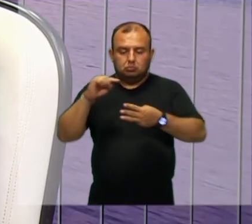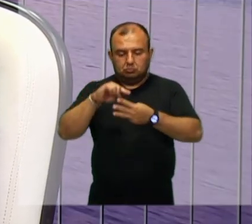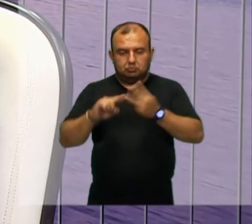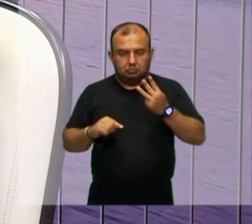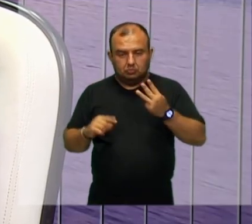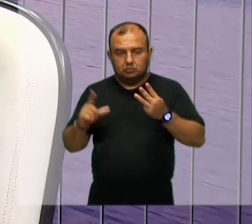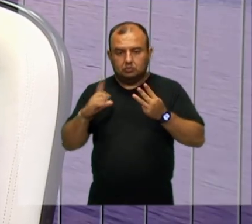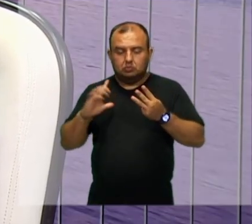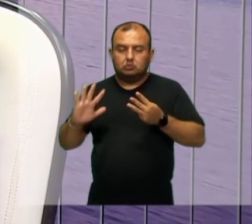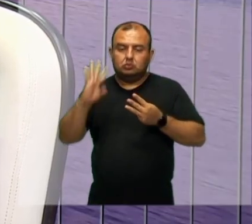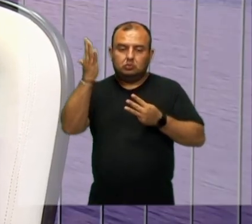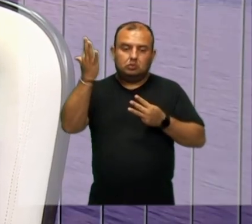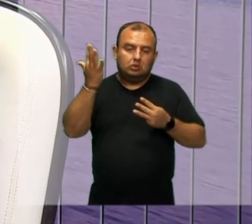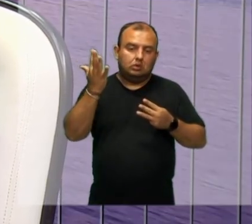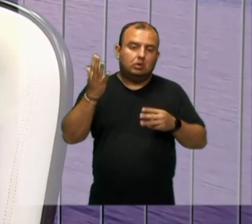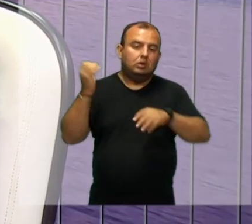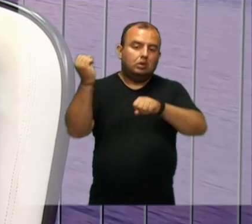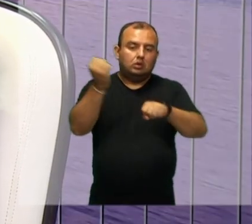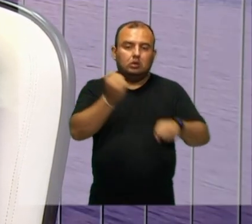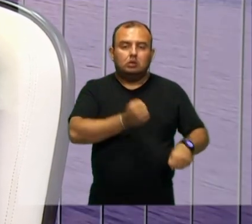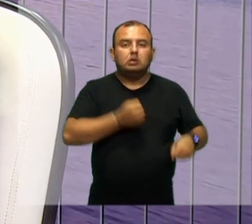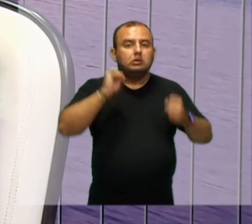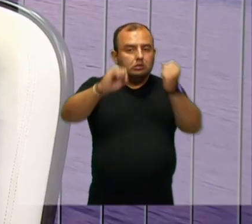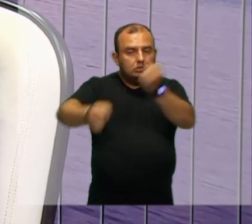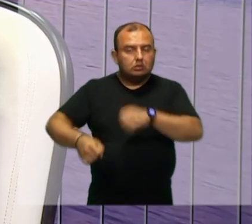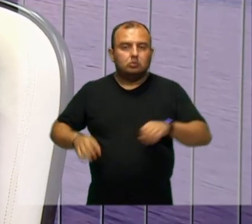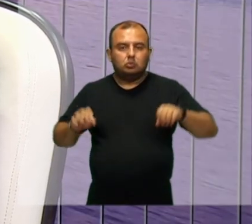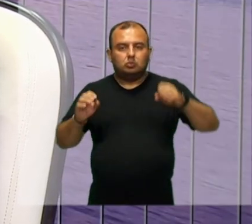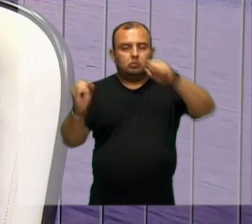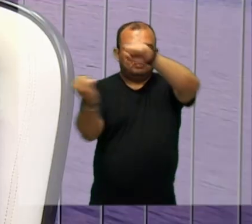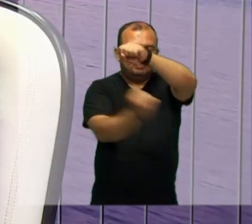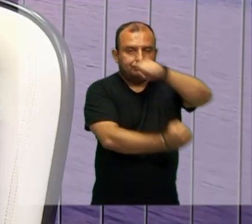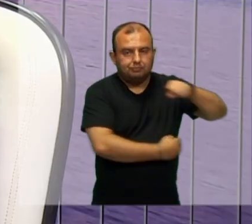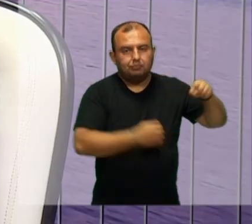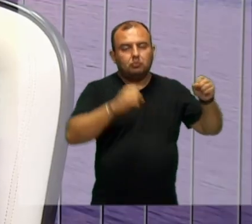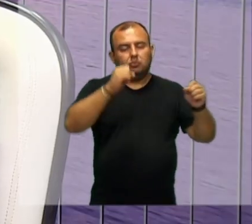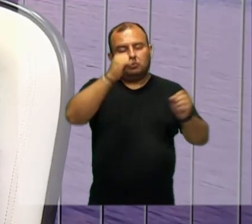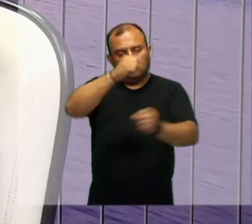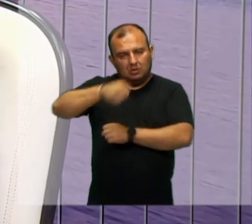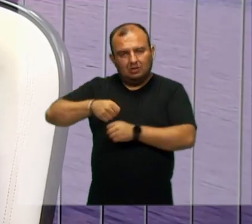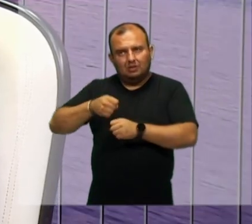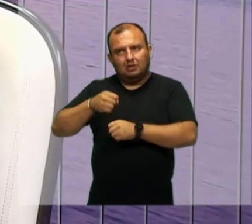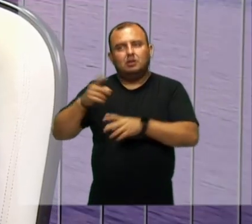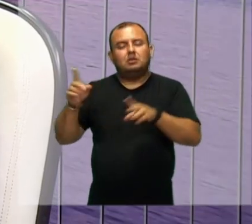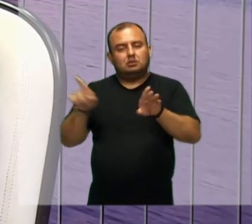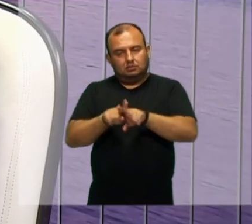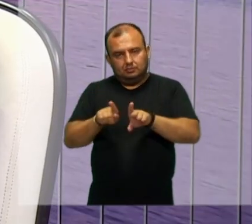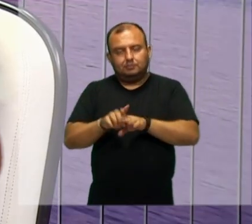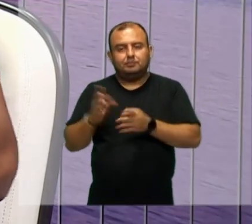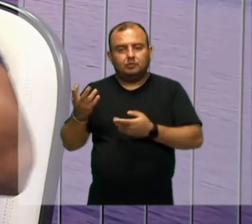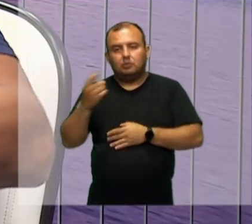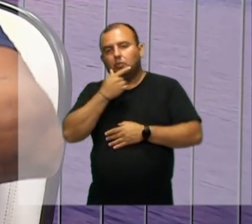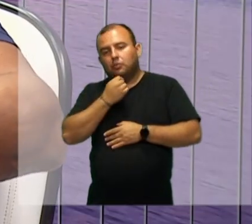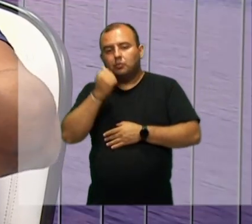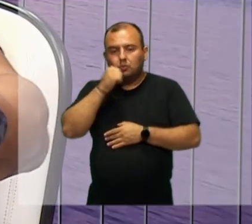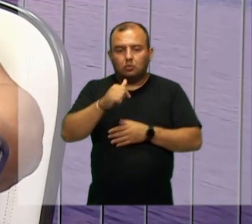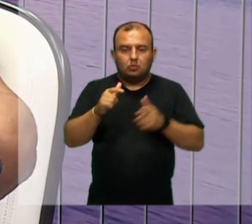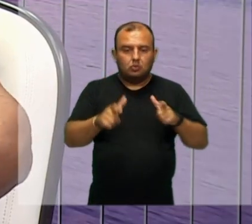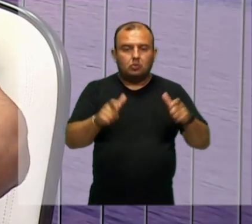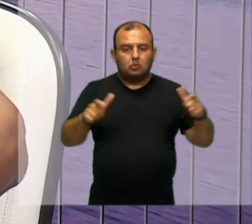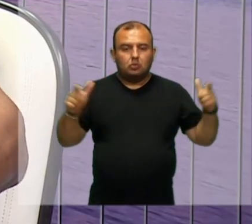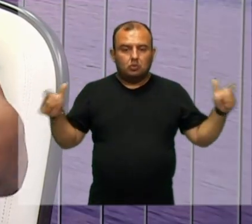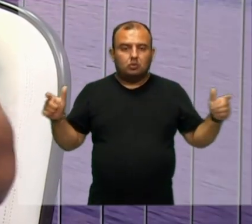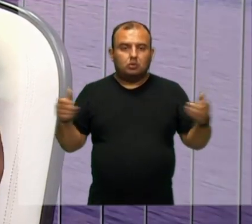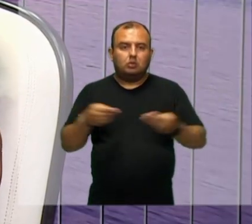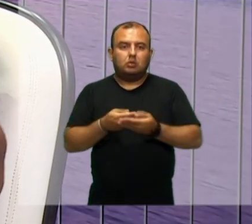subdivisão, acontece tanto no caiaque quanto na canoa. Então, e isso acontece para homem e para mulher. Então, você vai abrindo bastante